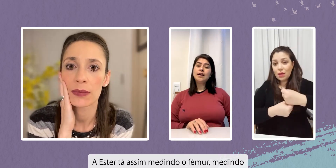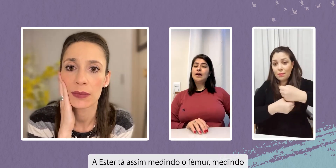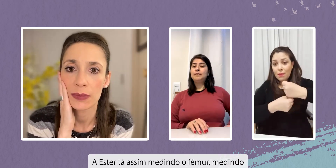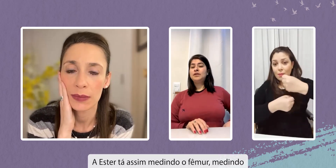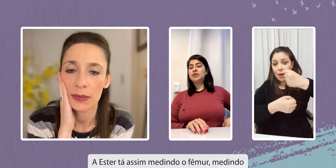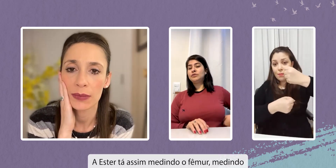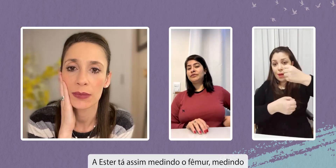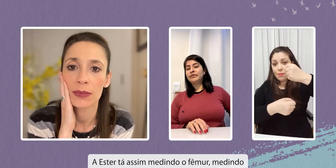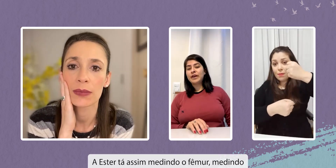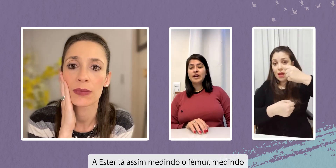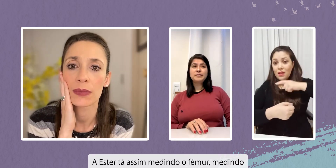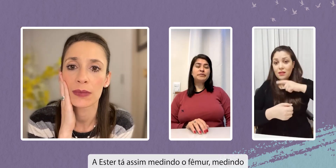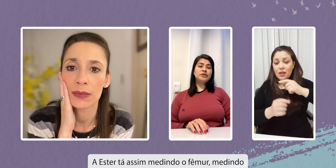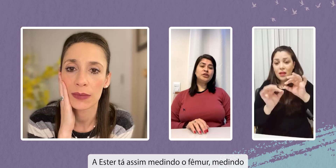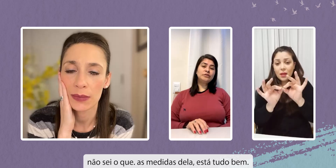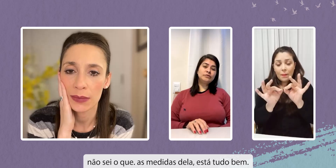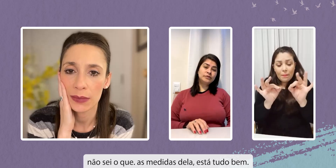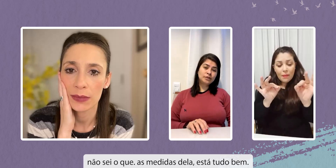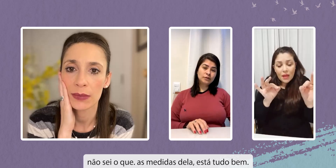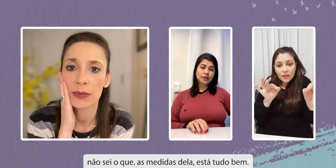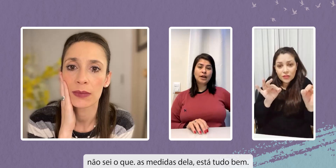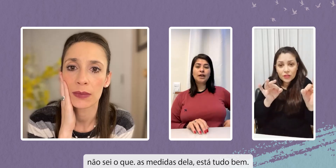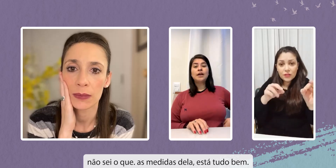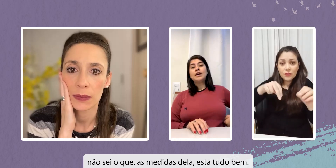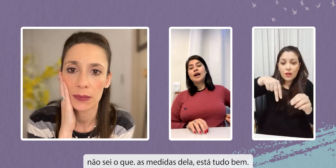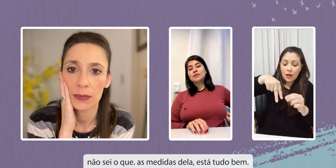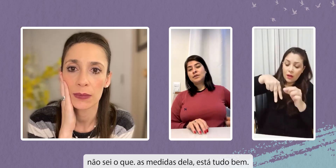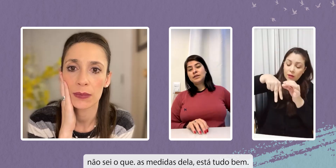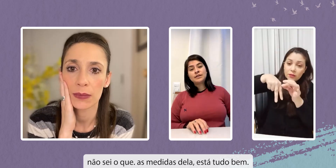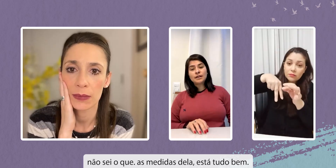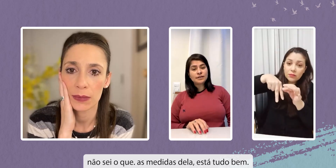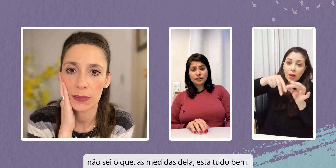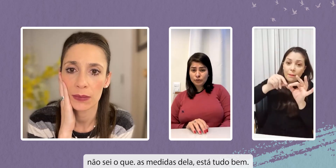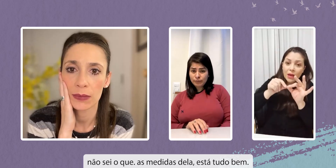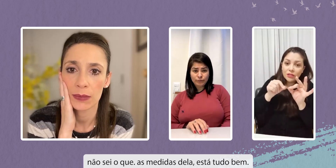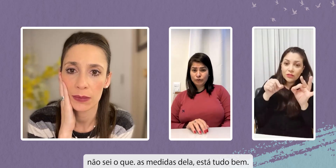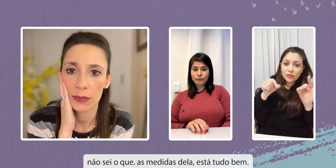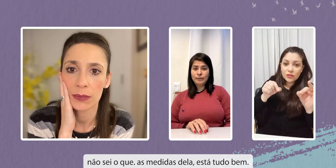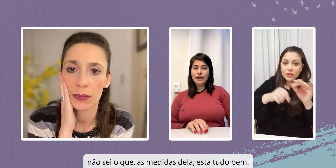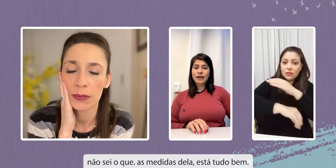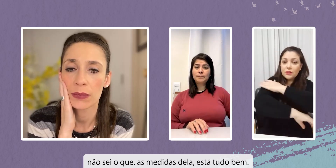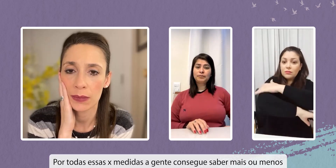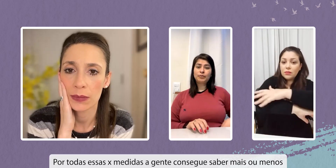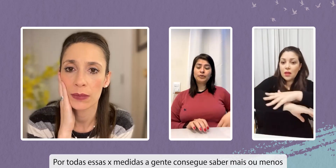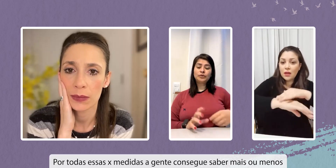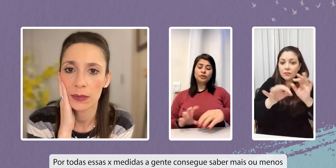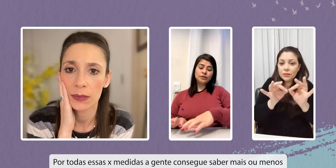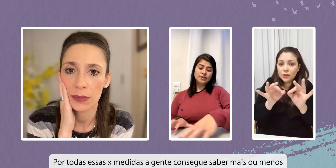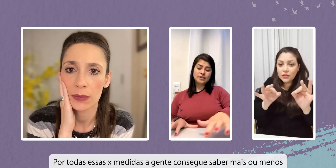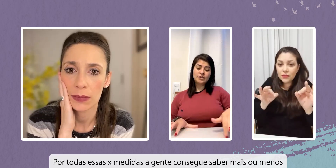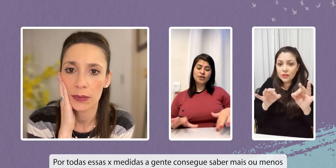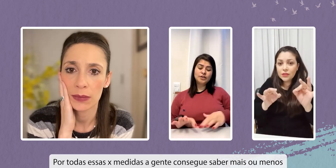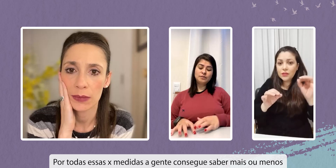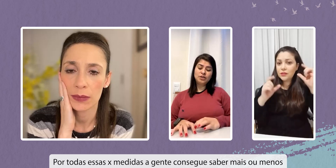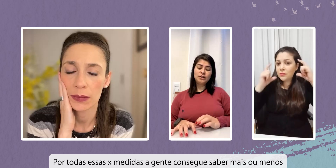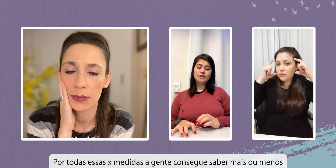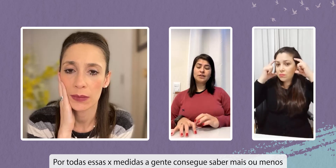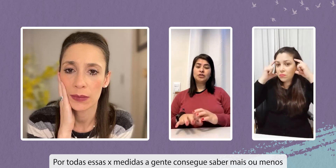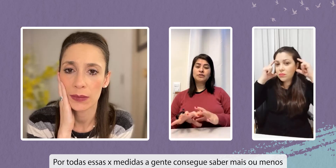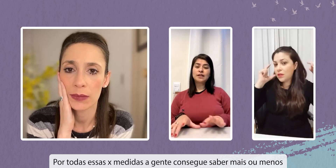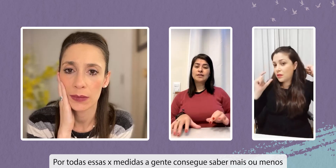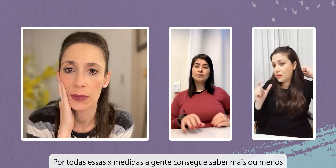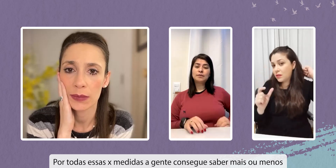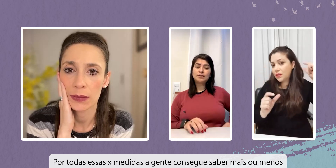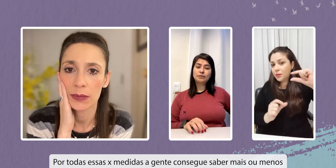assim, medindo o fêmur, medindo não sei o quê, as medidas delas tá tudo bem. Por todas essas X medidas, a